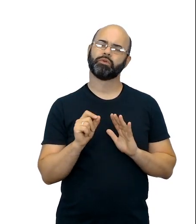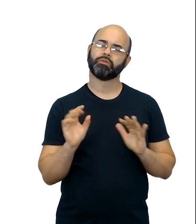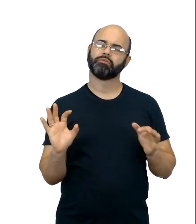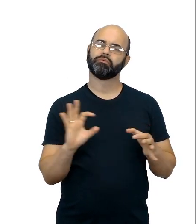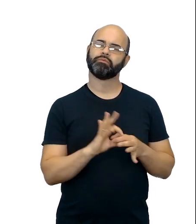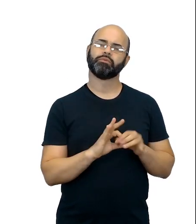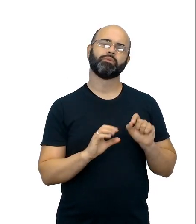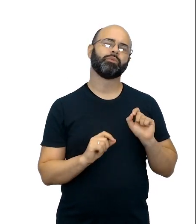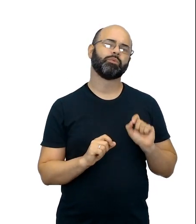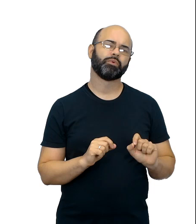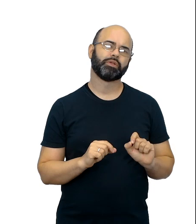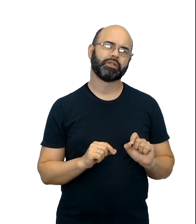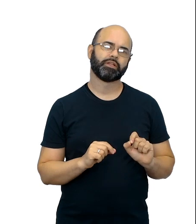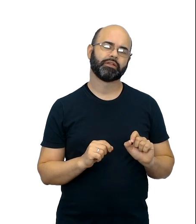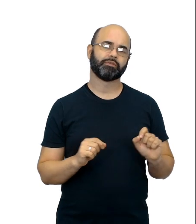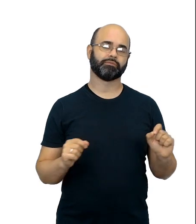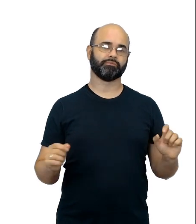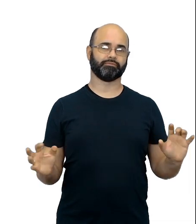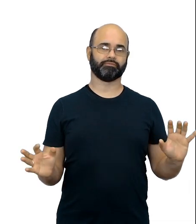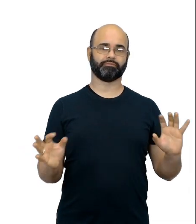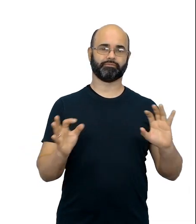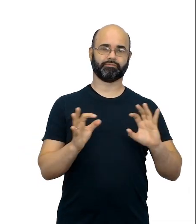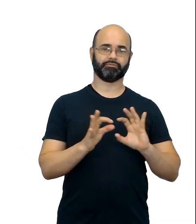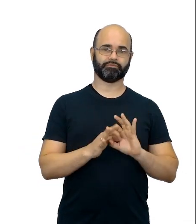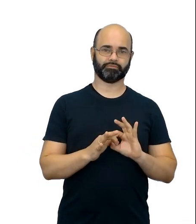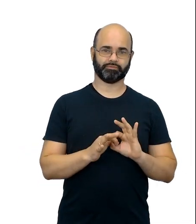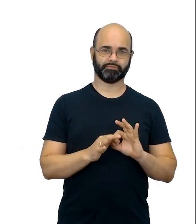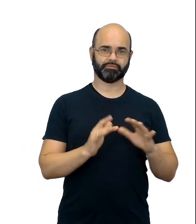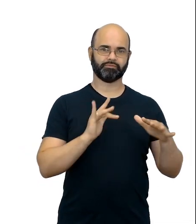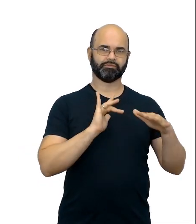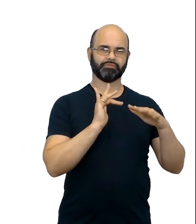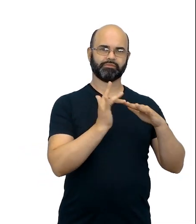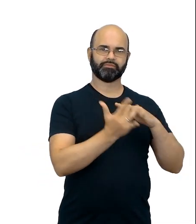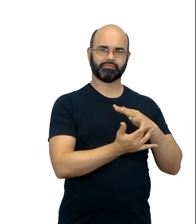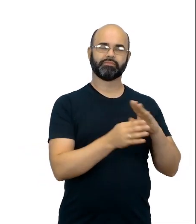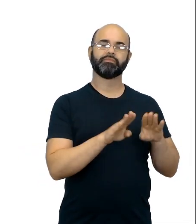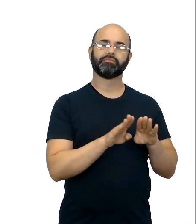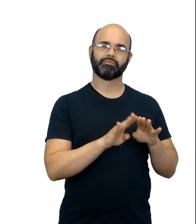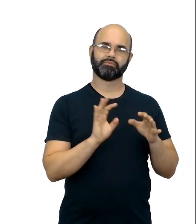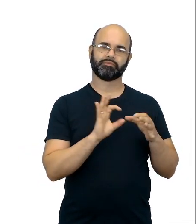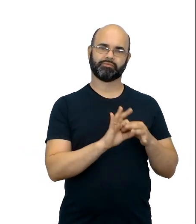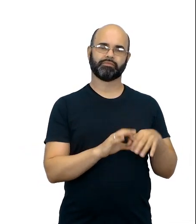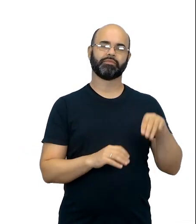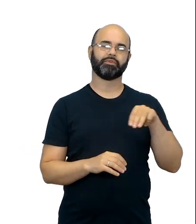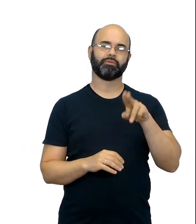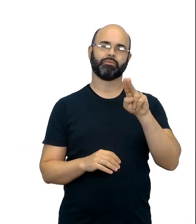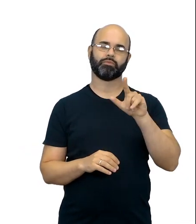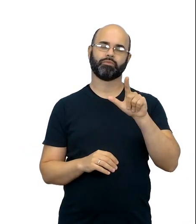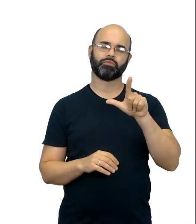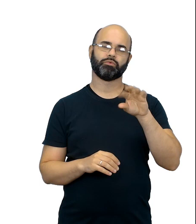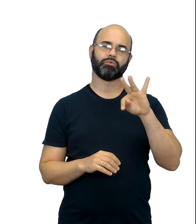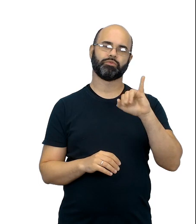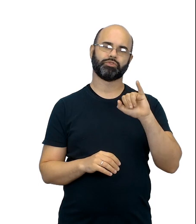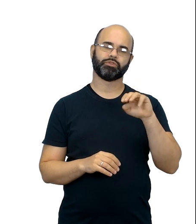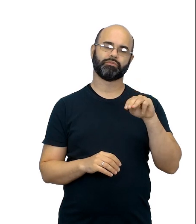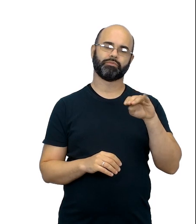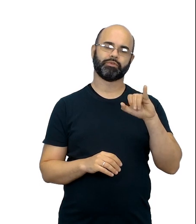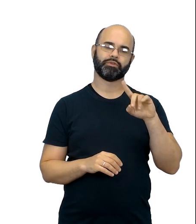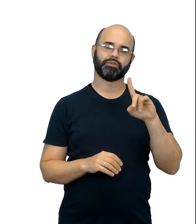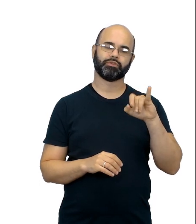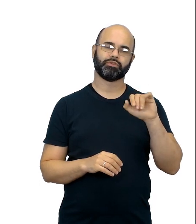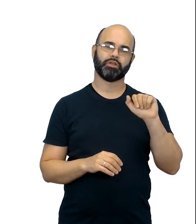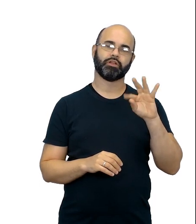associados aos vínculos que existem nas redes sociais, né? Os multimediáticos e hipermediáticas do